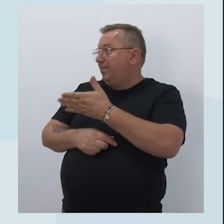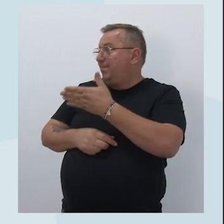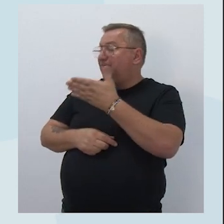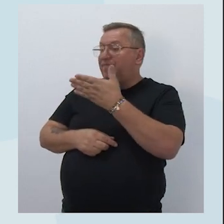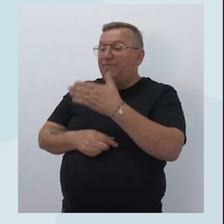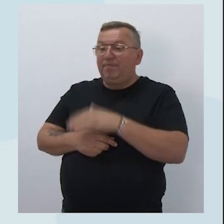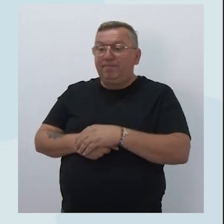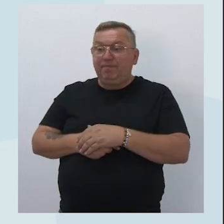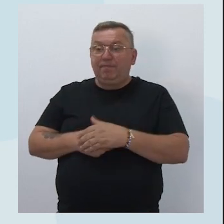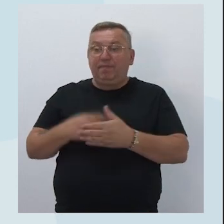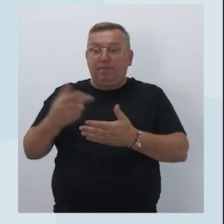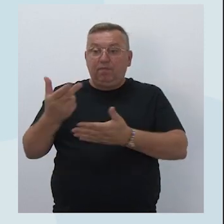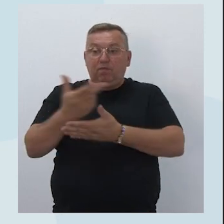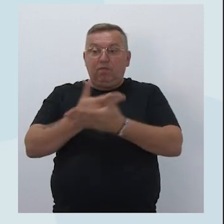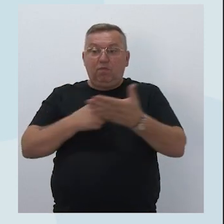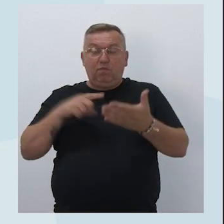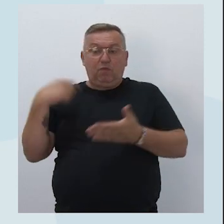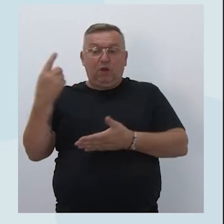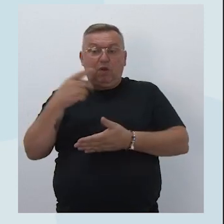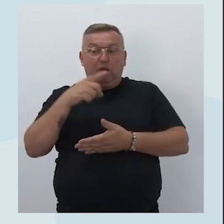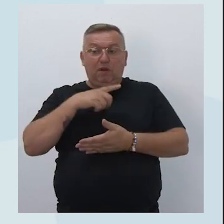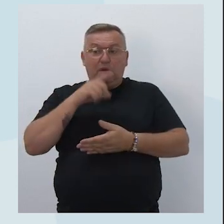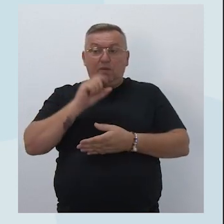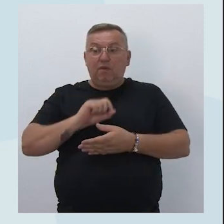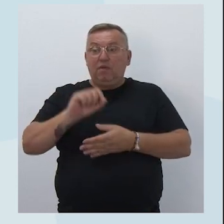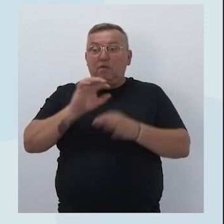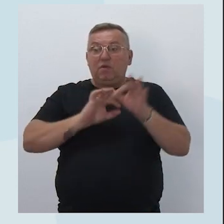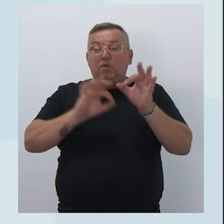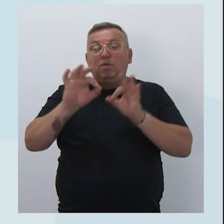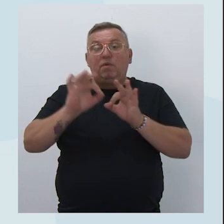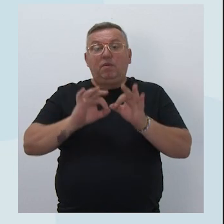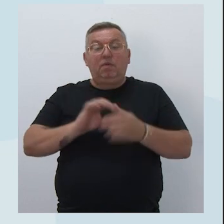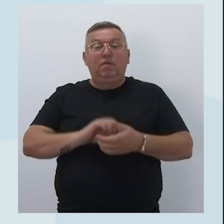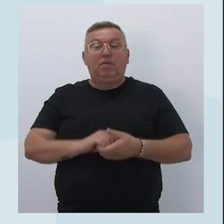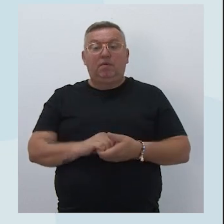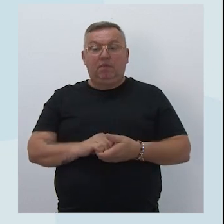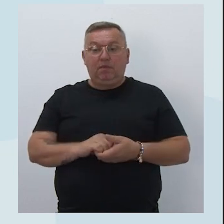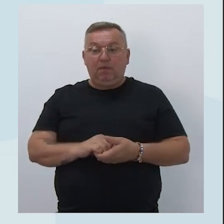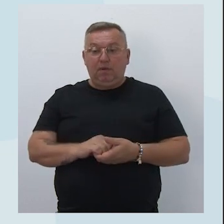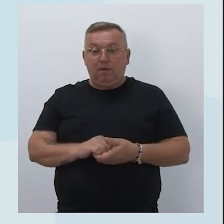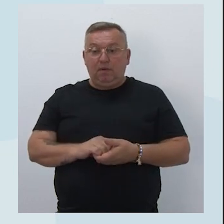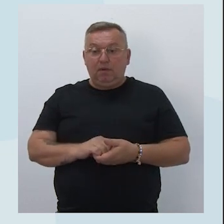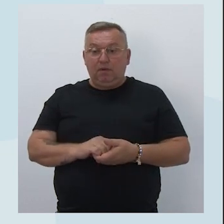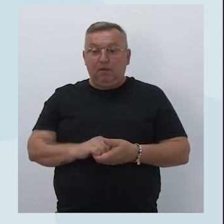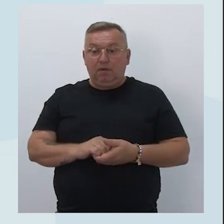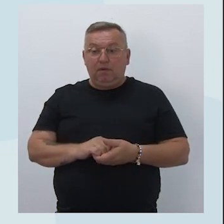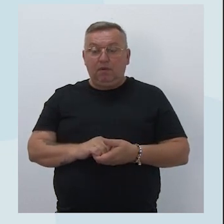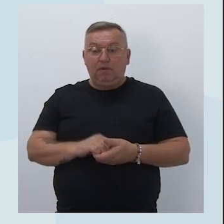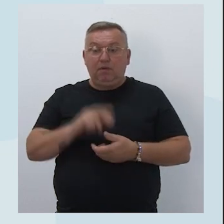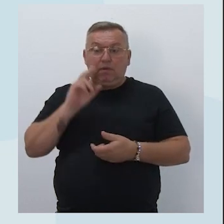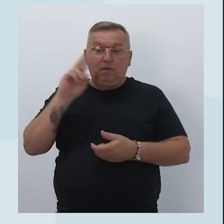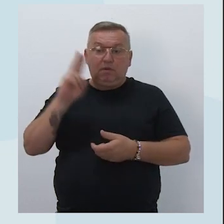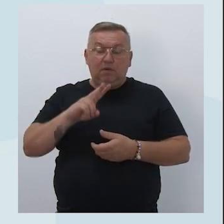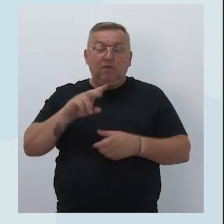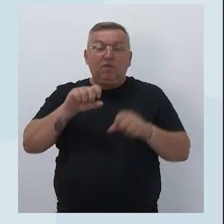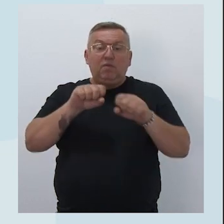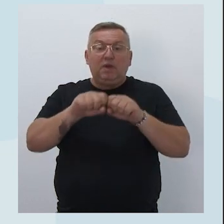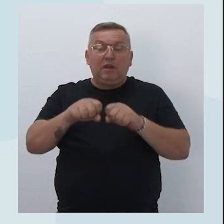o desenho que nós teremos aí da estrutura do novo ensino médio. Então, a formação geral